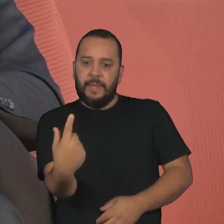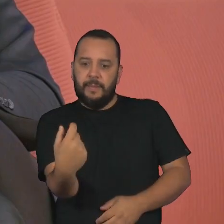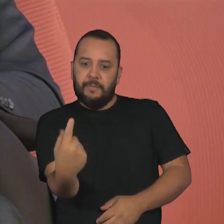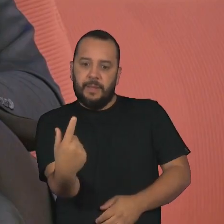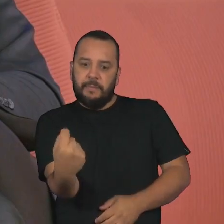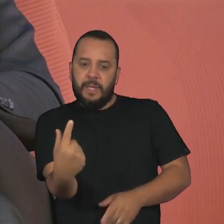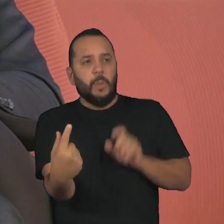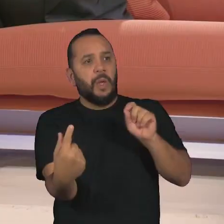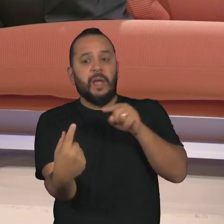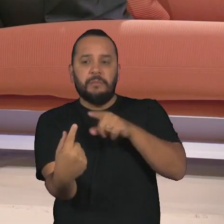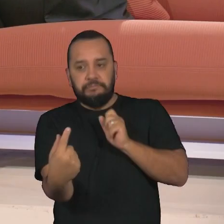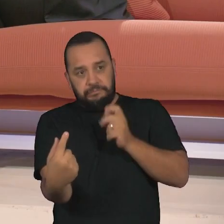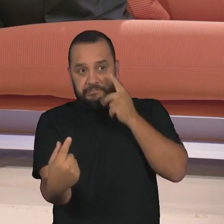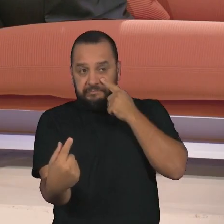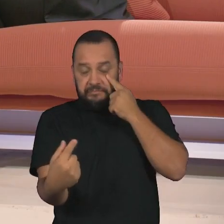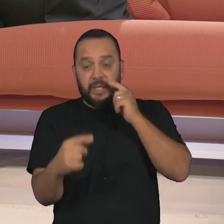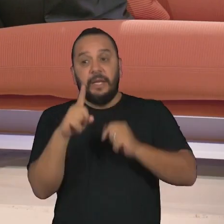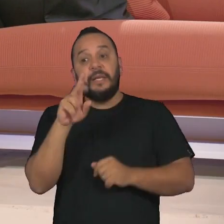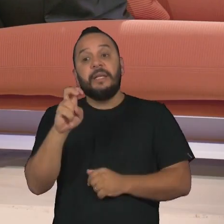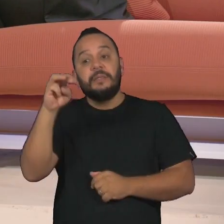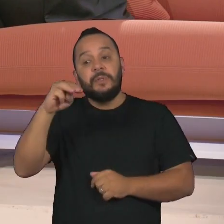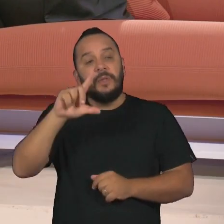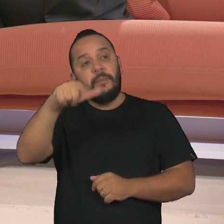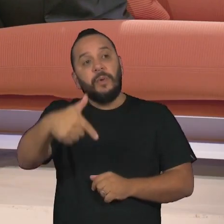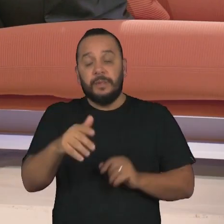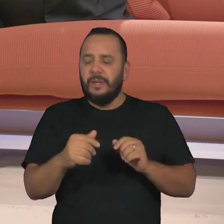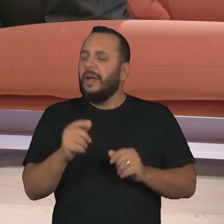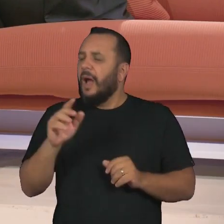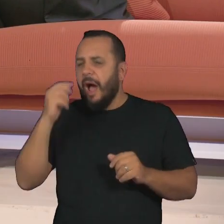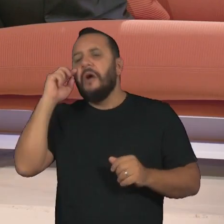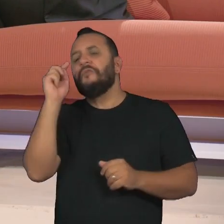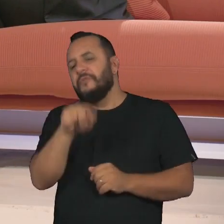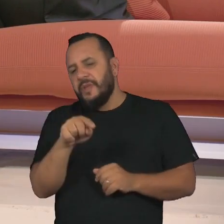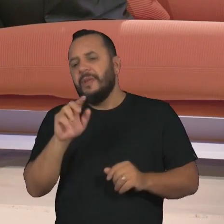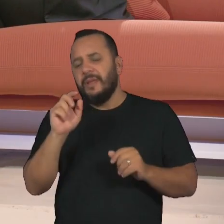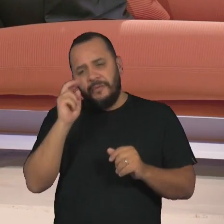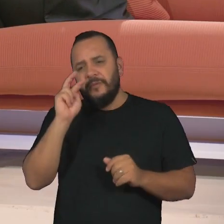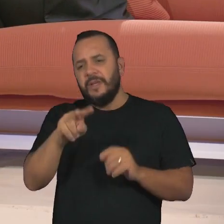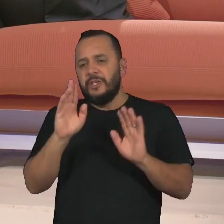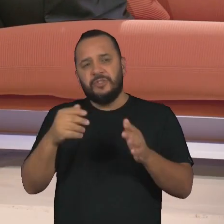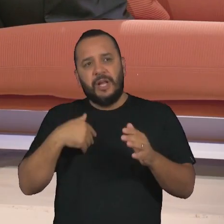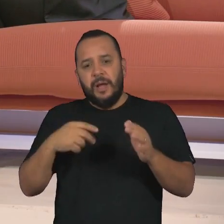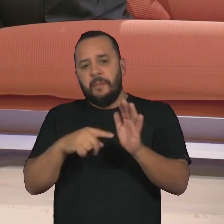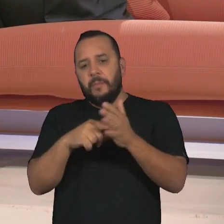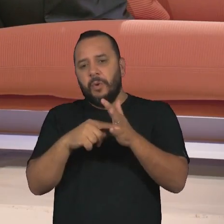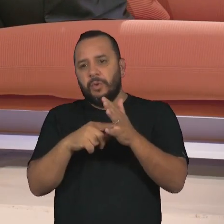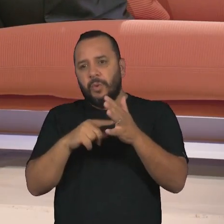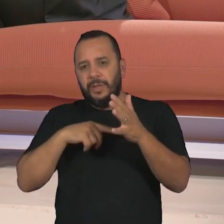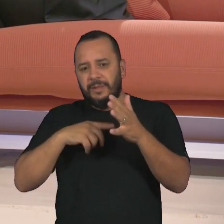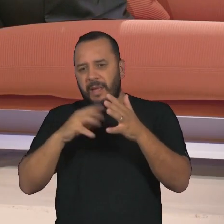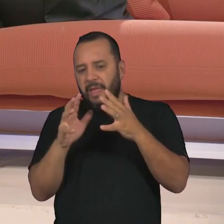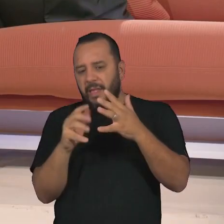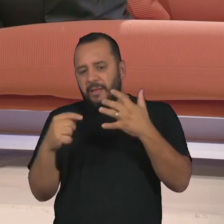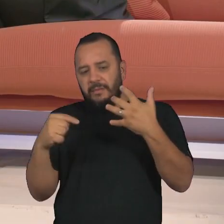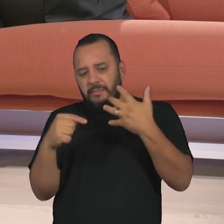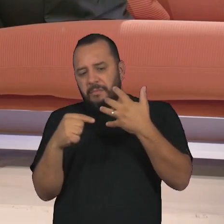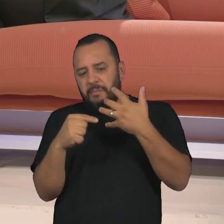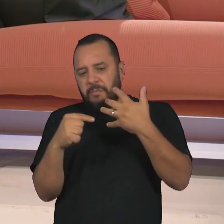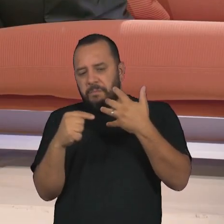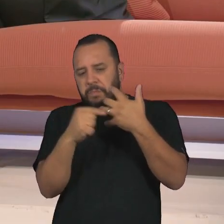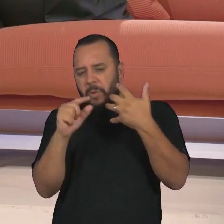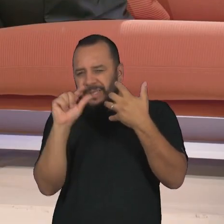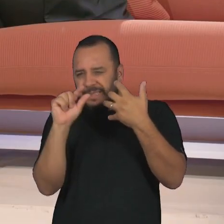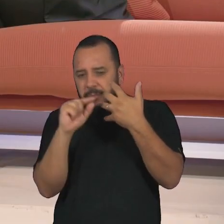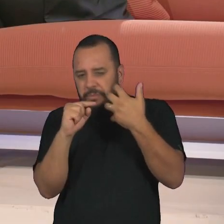avião. Aí 15 minutos depois ele falou assim, olha, já viram, é um pequeno amassado no motor, mas não tem risco nenhum e a gente